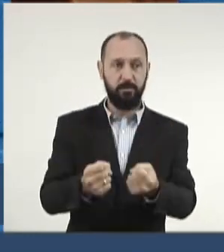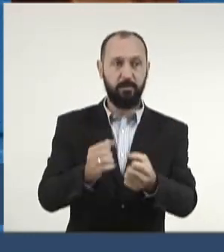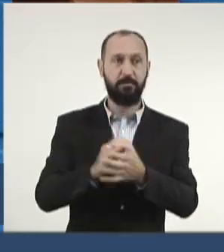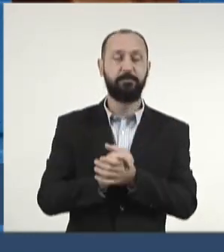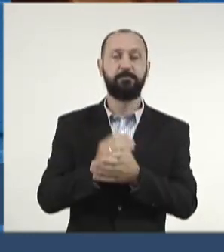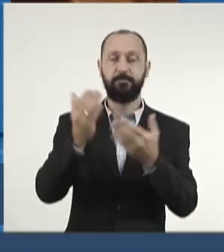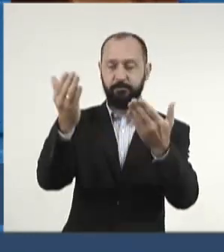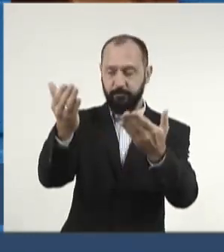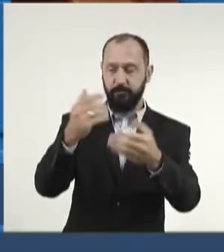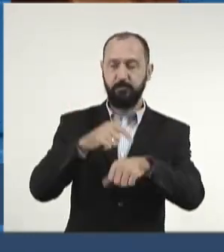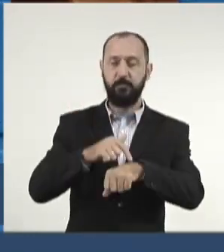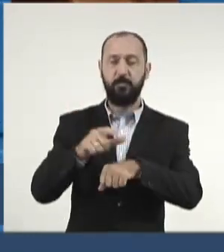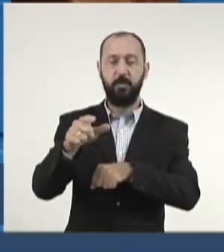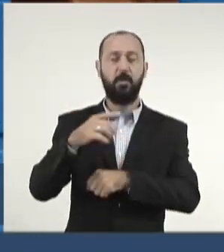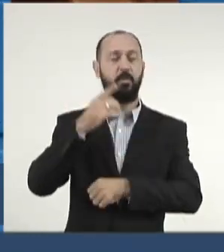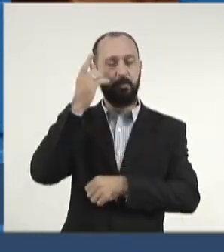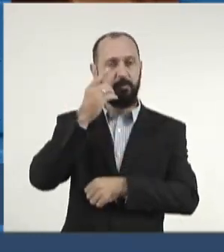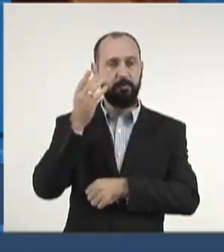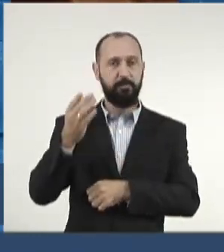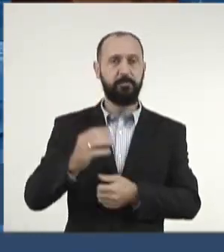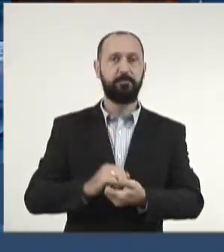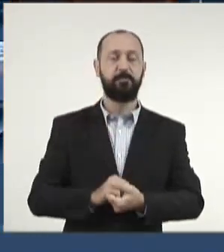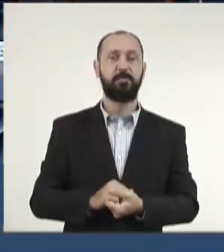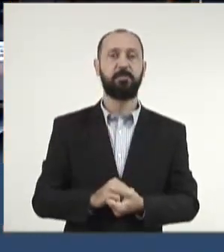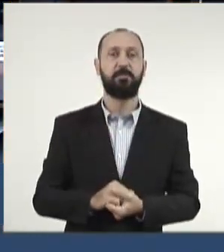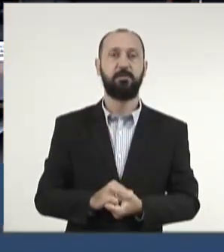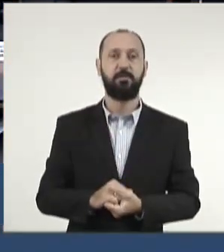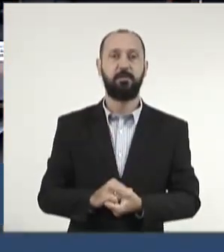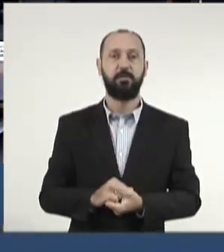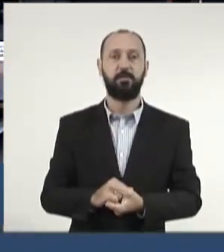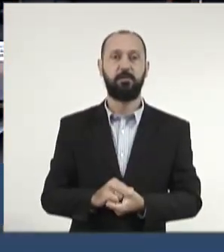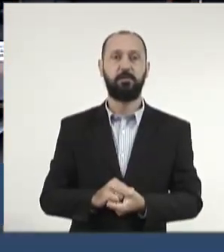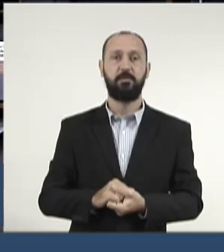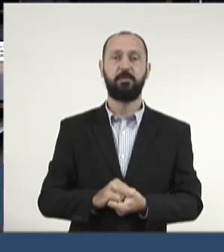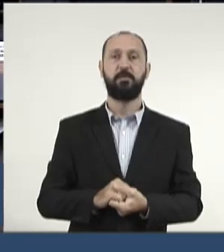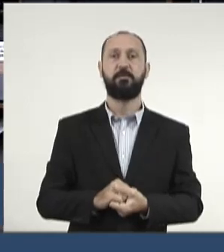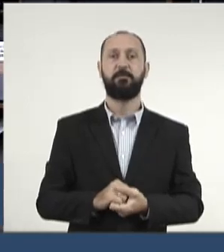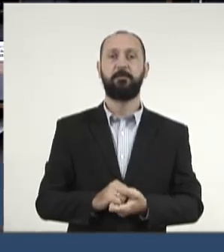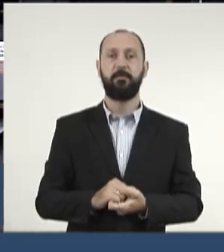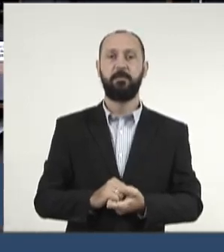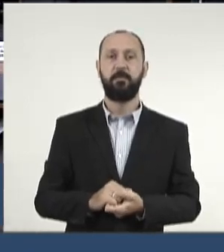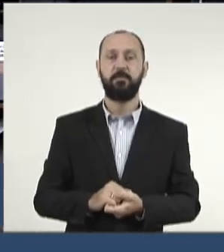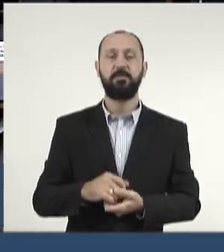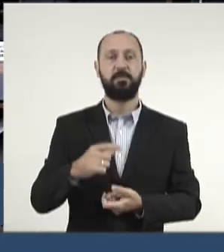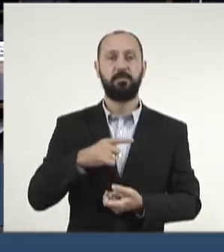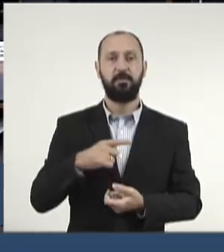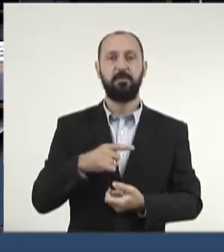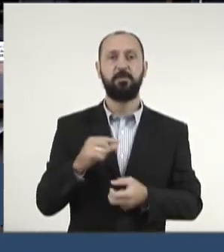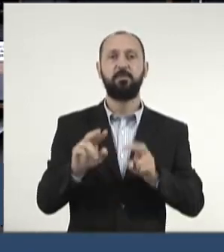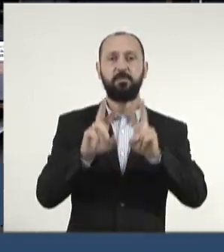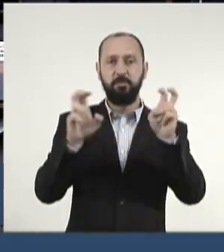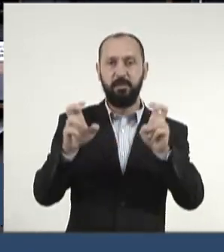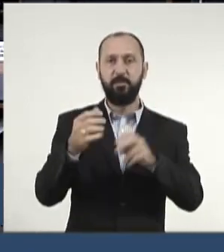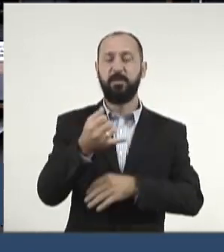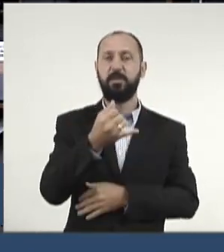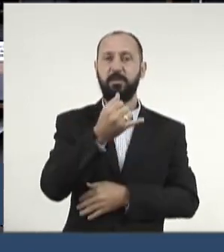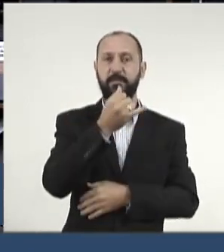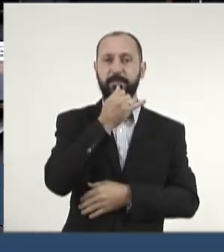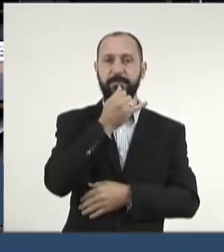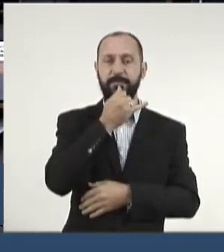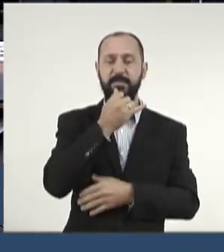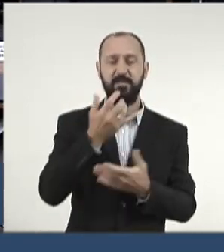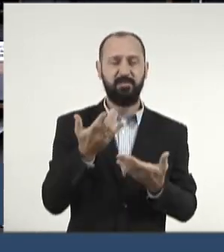admitir. Concedo uma parte a Vossa Excelência. Vossa Excelência traz um tema assim, bastante triste até, né,